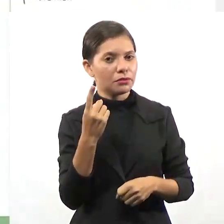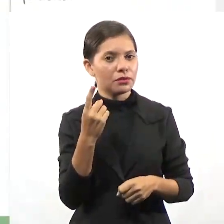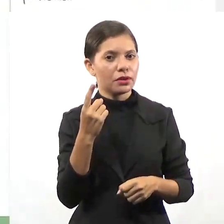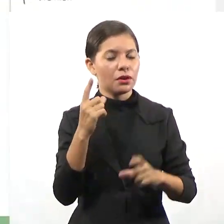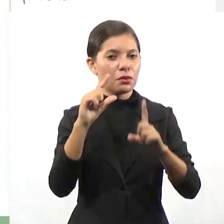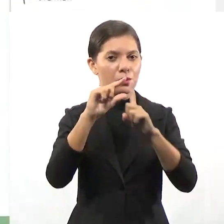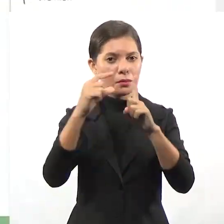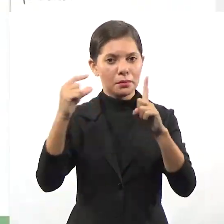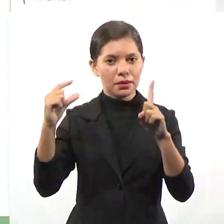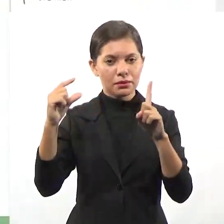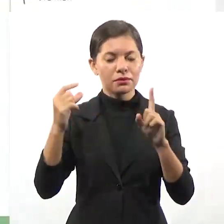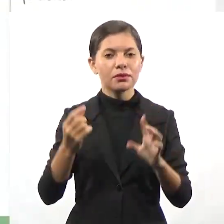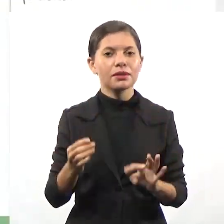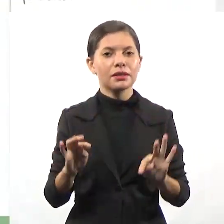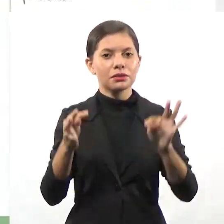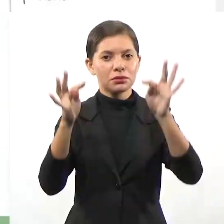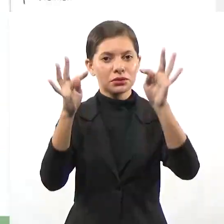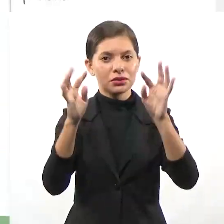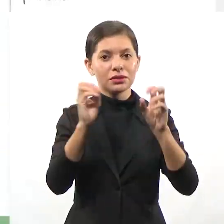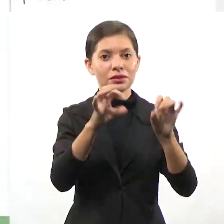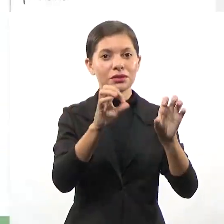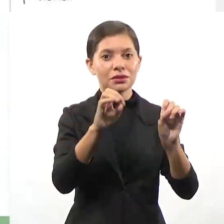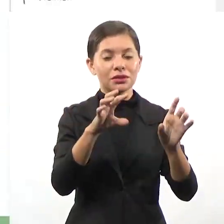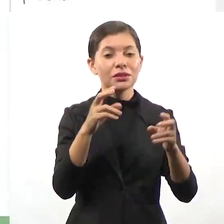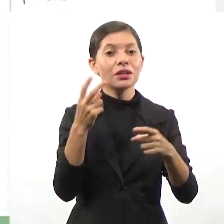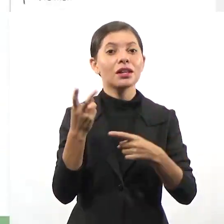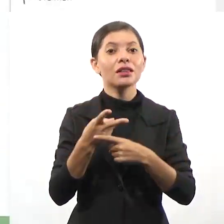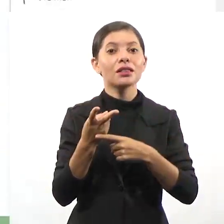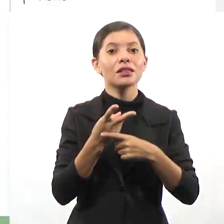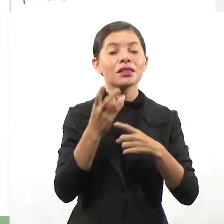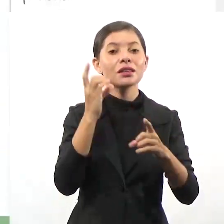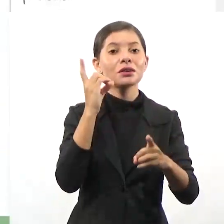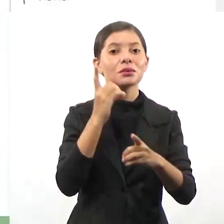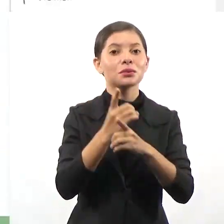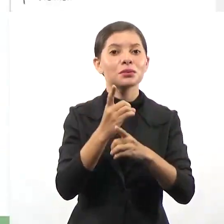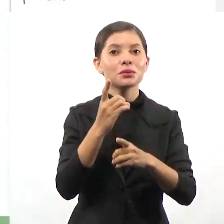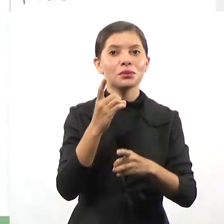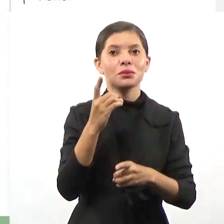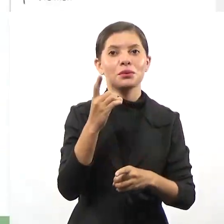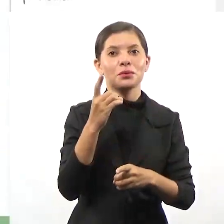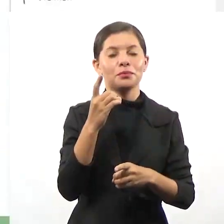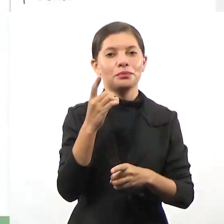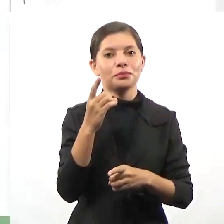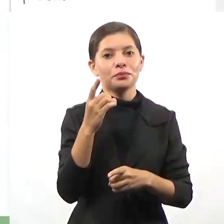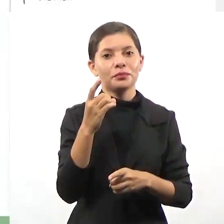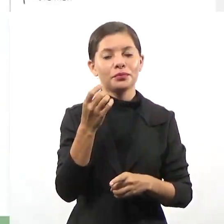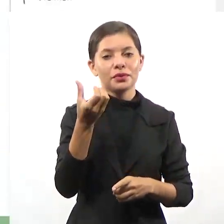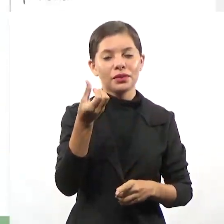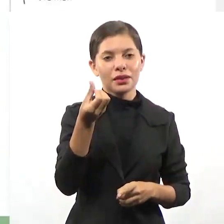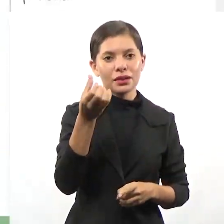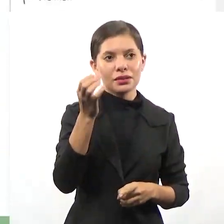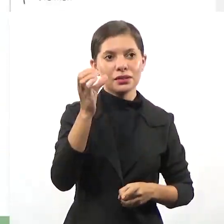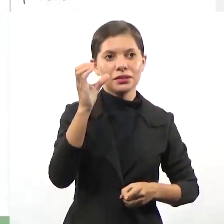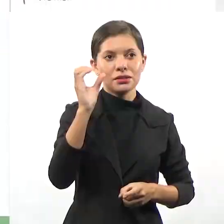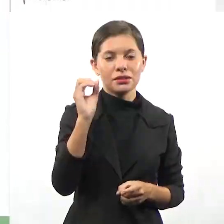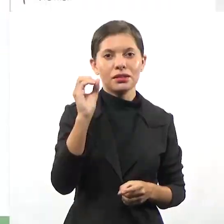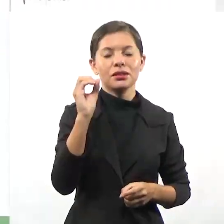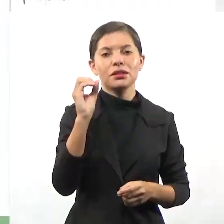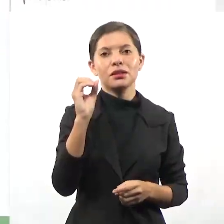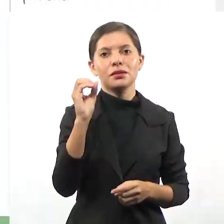62.666 artigos científicos que tratam dos assuntos. Ainda, ele achou 2 bases de dados